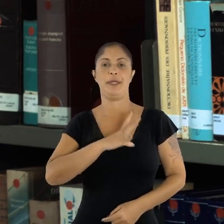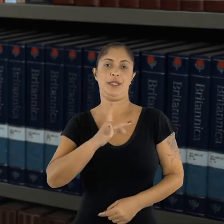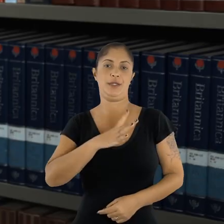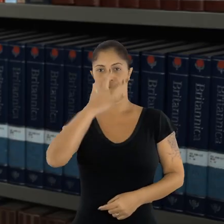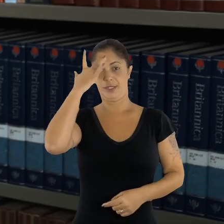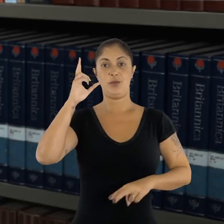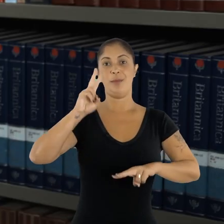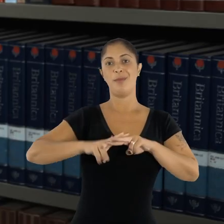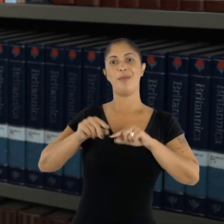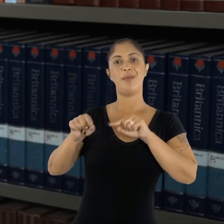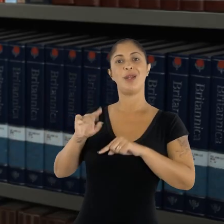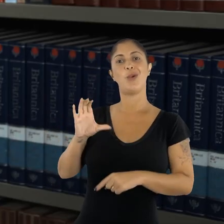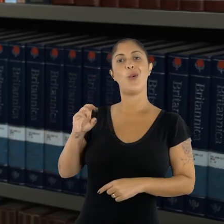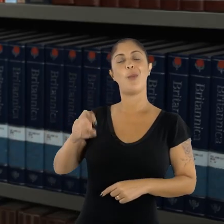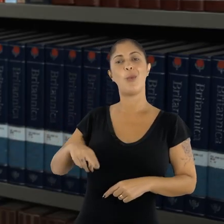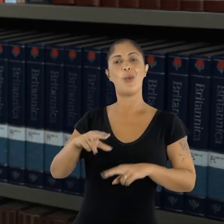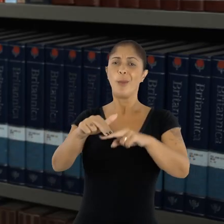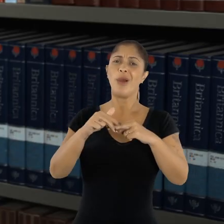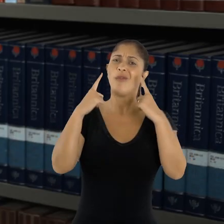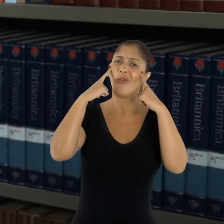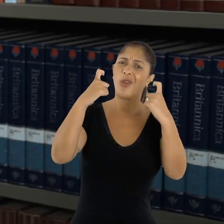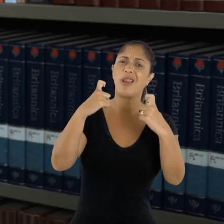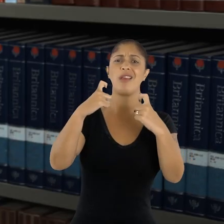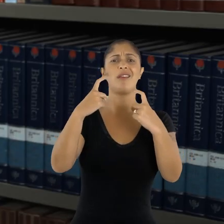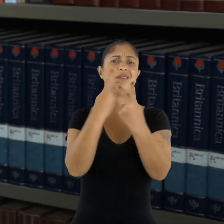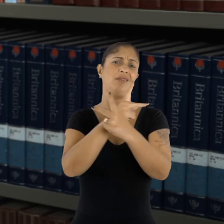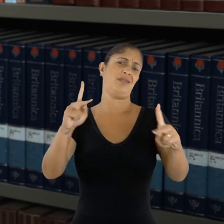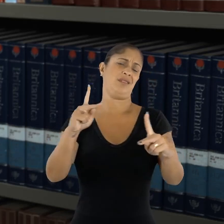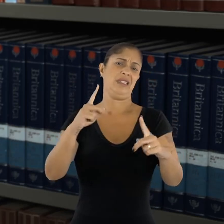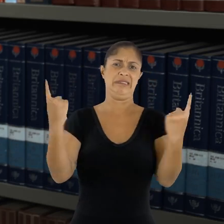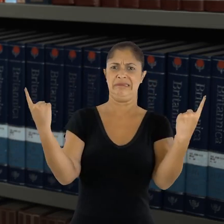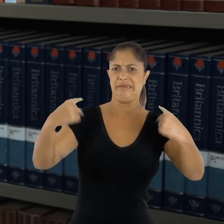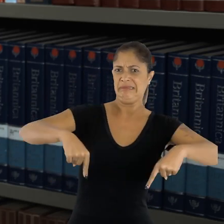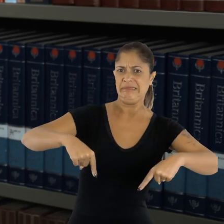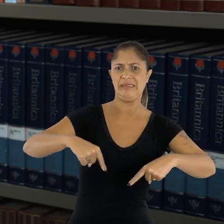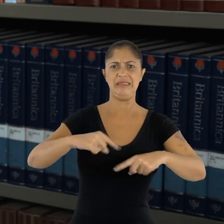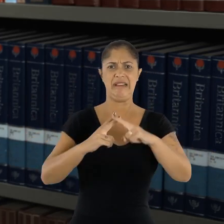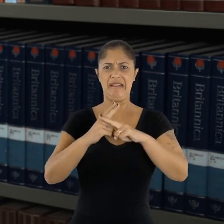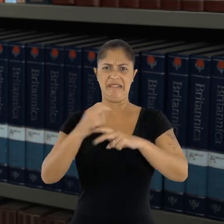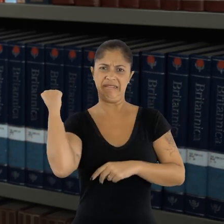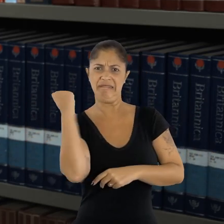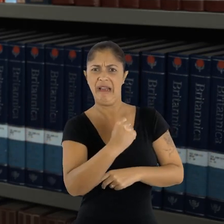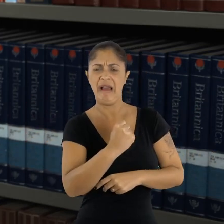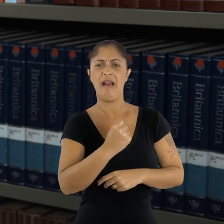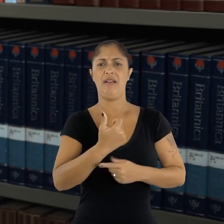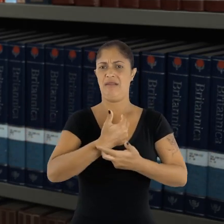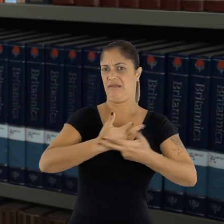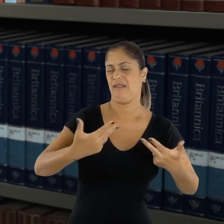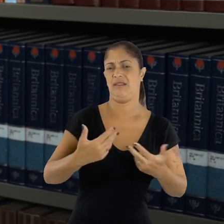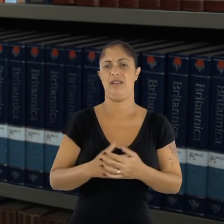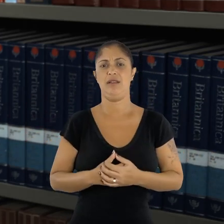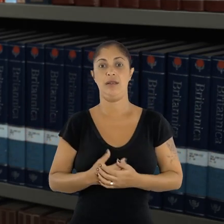medo dos presos comuns, pela violência que há entre eles, as disputas, as facadas,